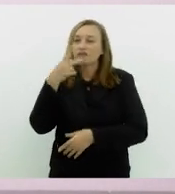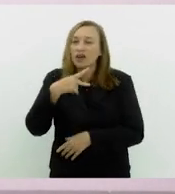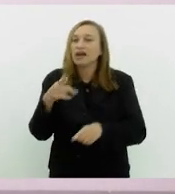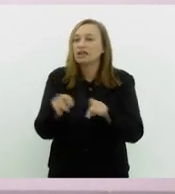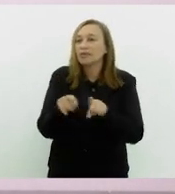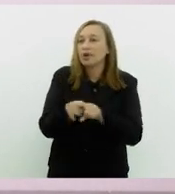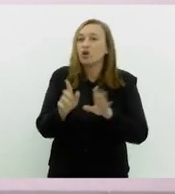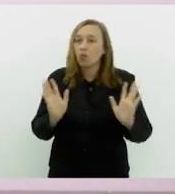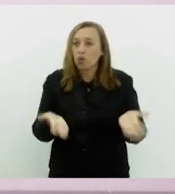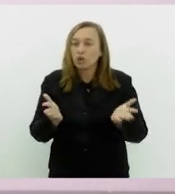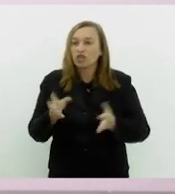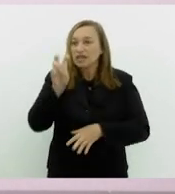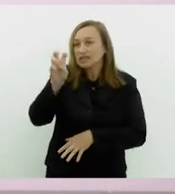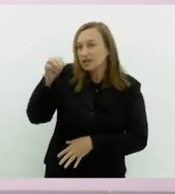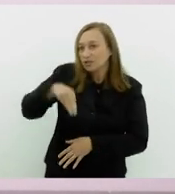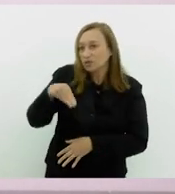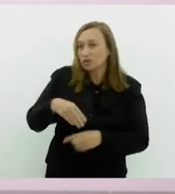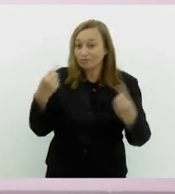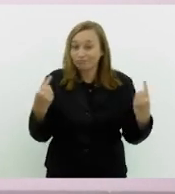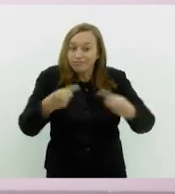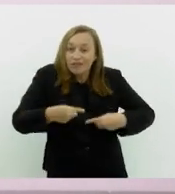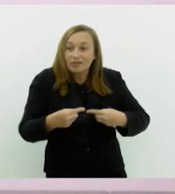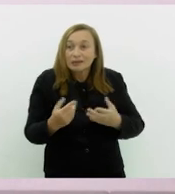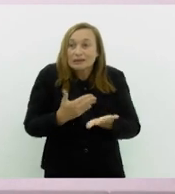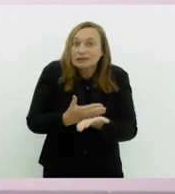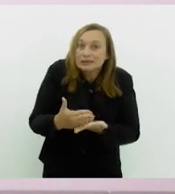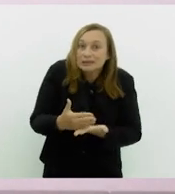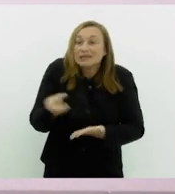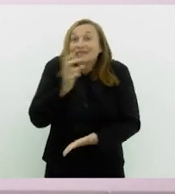aqui hoje. 5 minutos é um desafio, então vou começar.